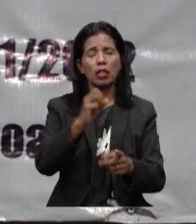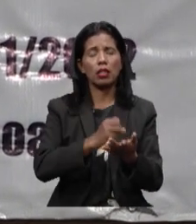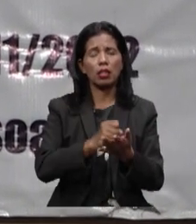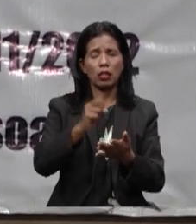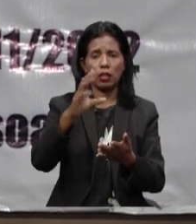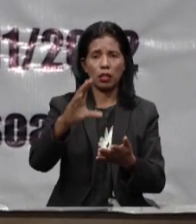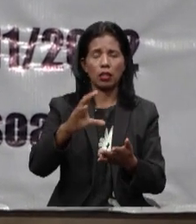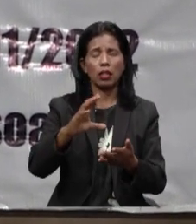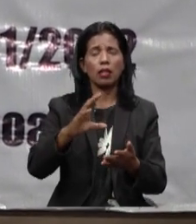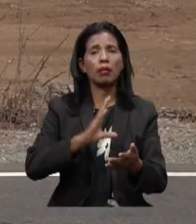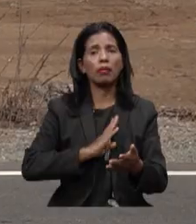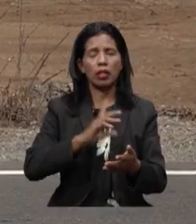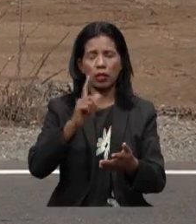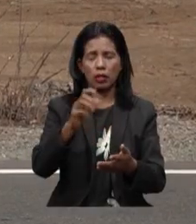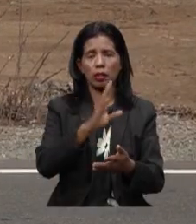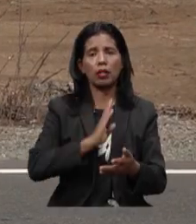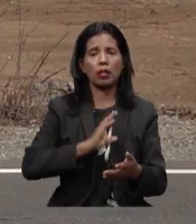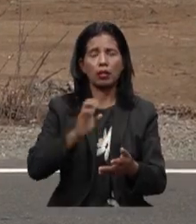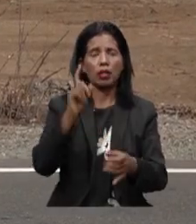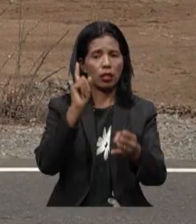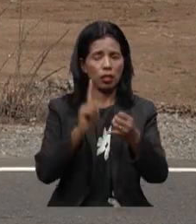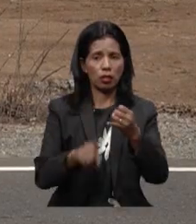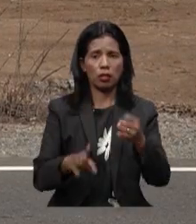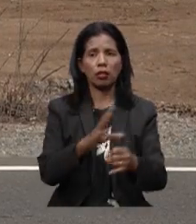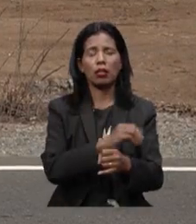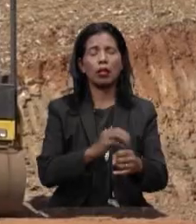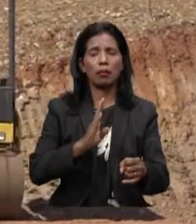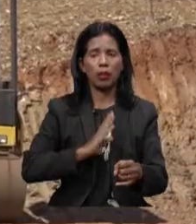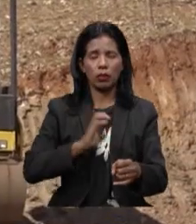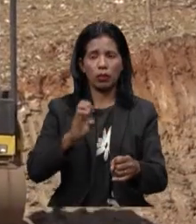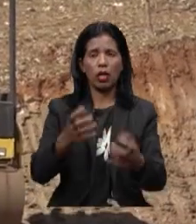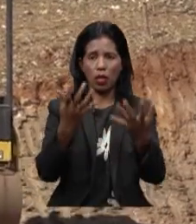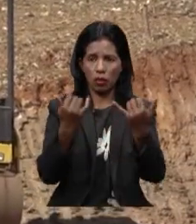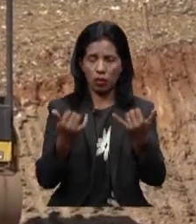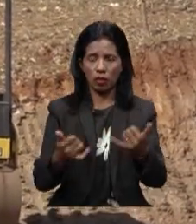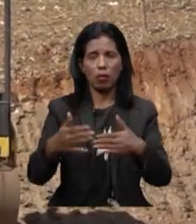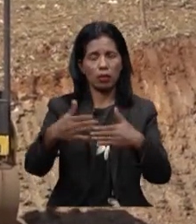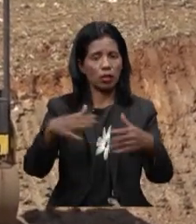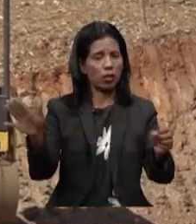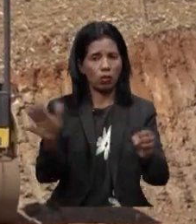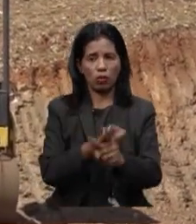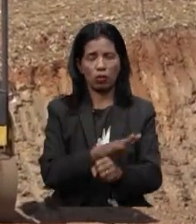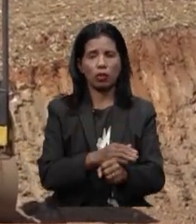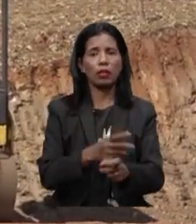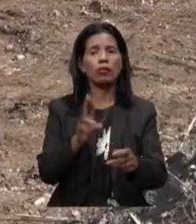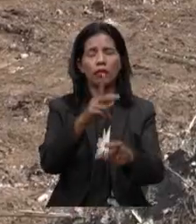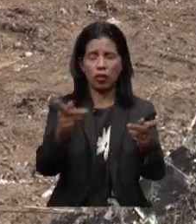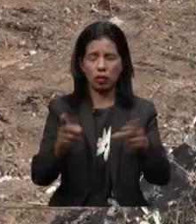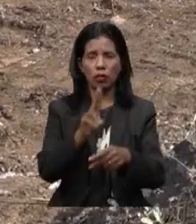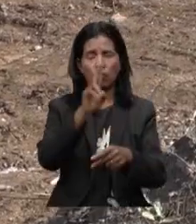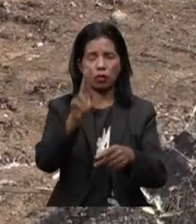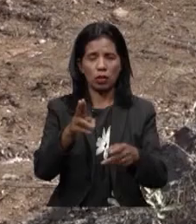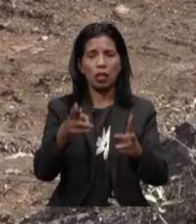Lidun, Bidau Santa Ana, B2 no Ikus Liu mak cemitério Bekusi, mai Bidau Dao ne, Besik na Konona. Rai nebe utiliza ba cemitério